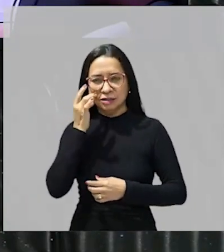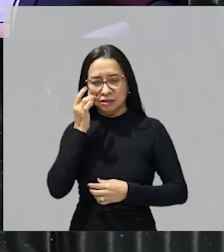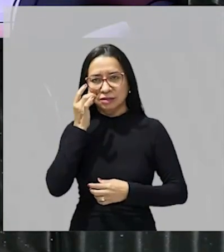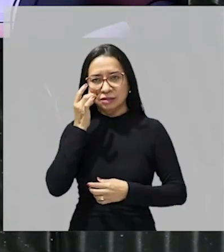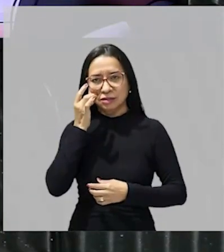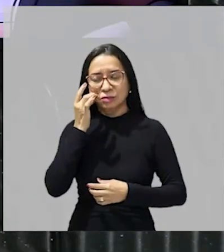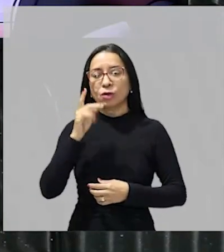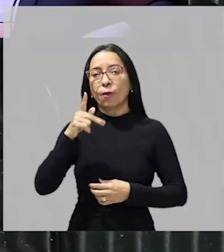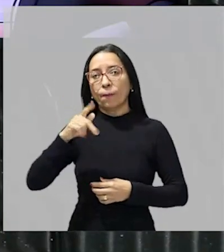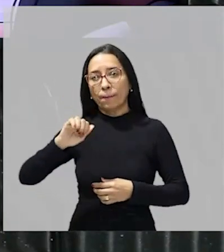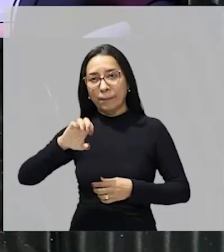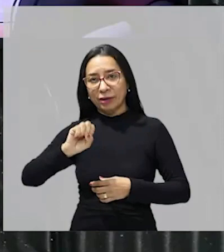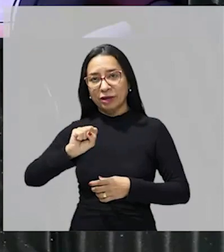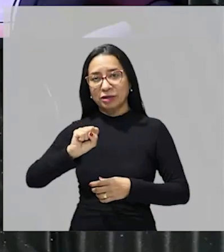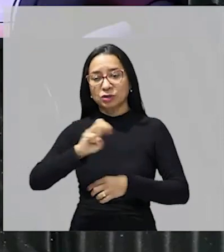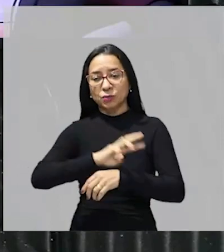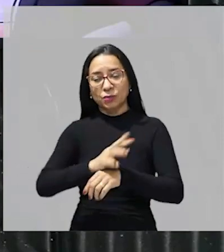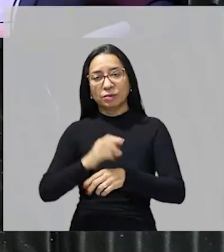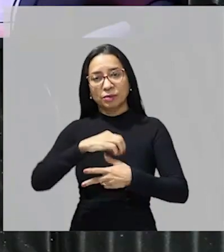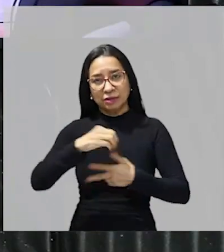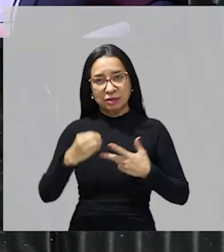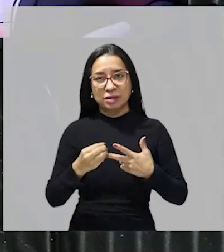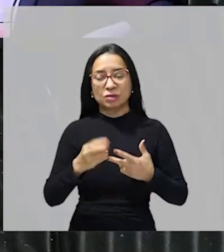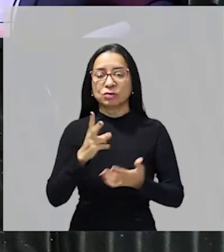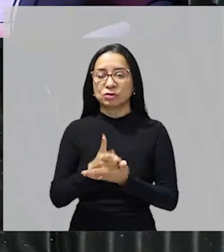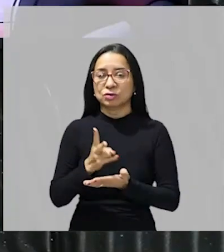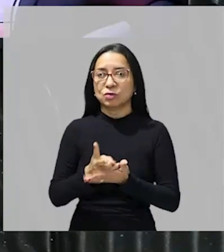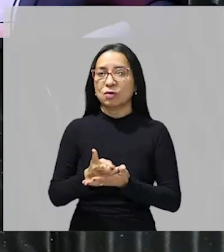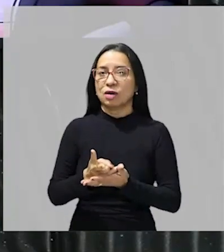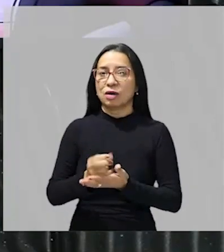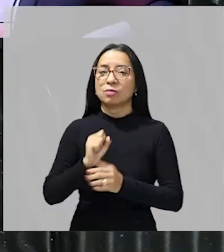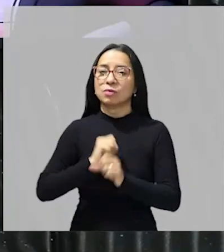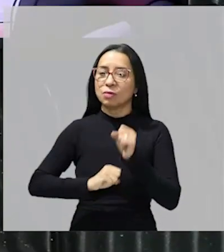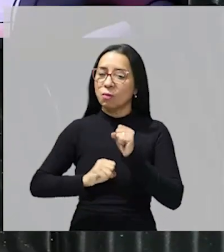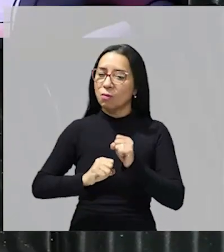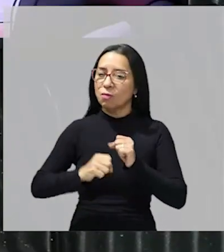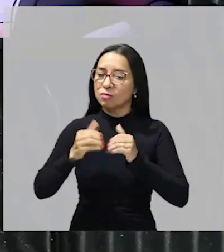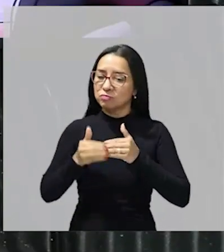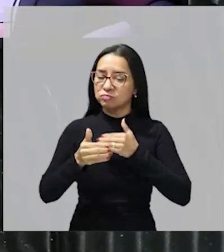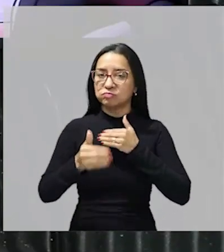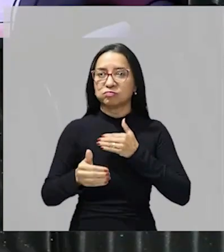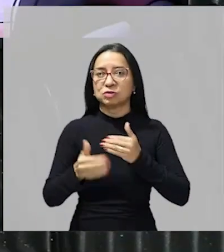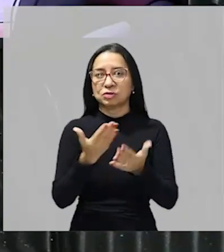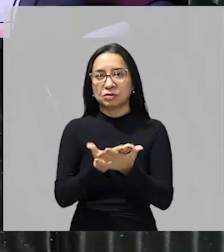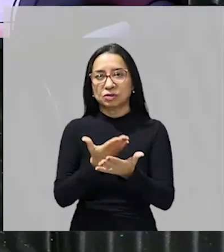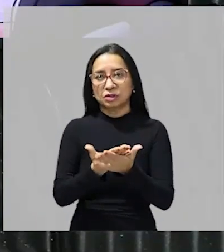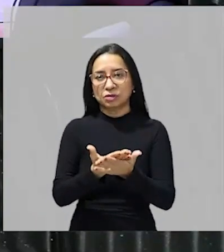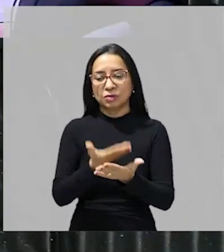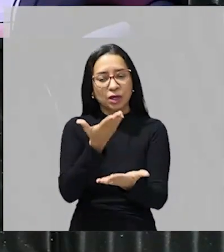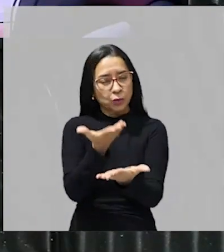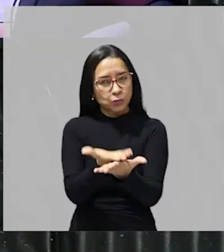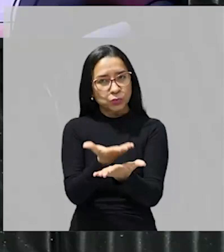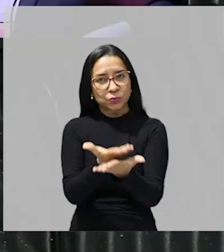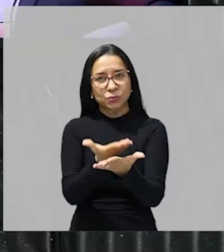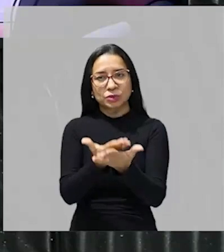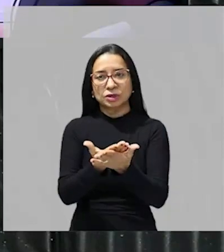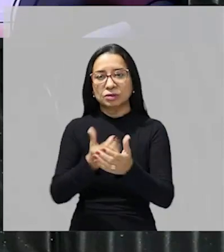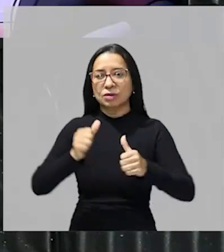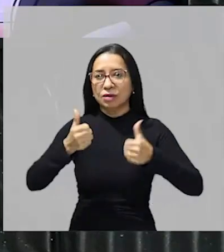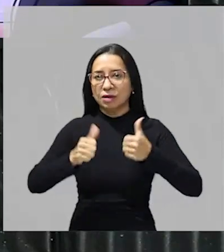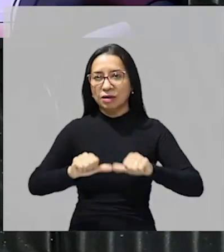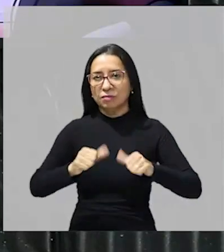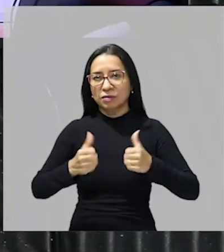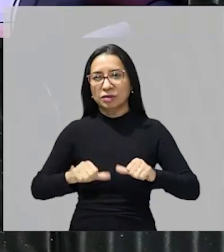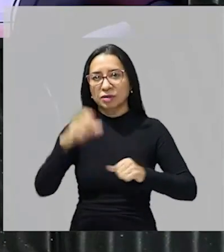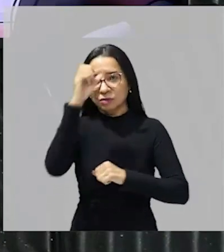é, continuamos aqui com essa sequência de aulas, estudando, avaliando e aprendendo junto com